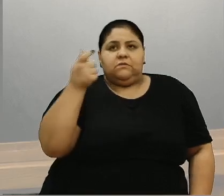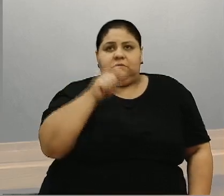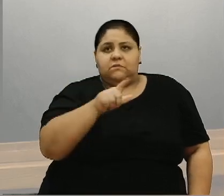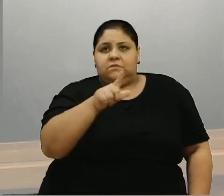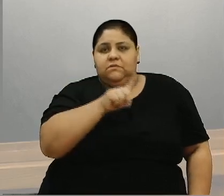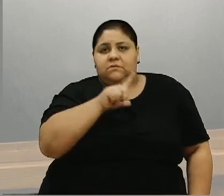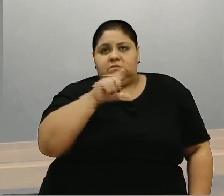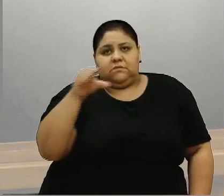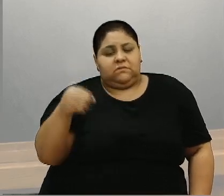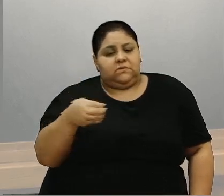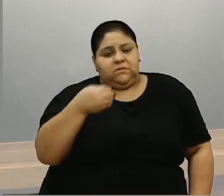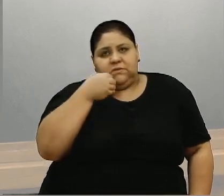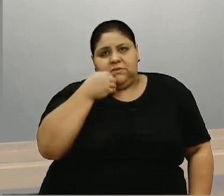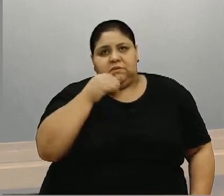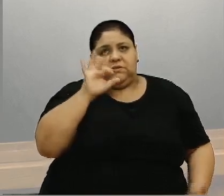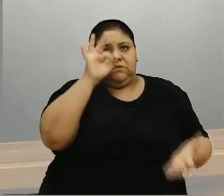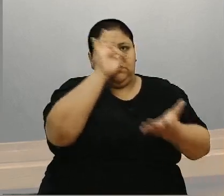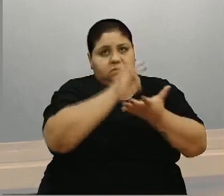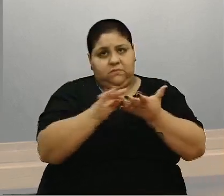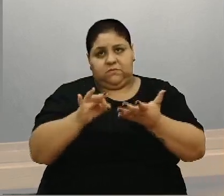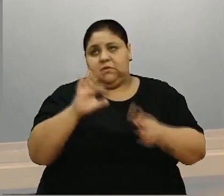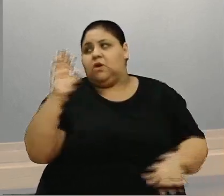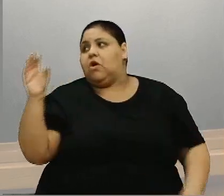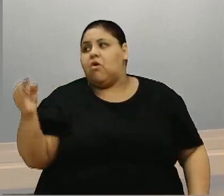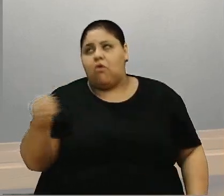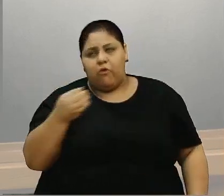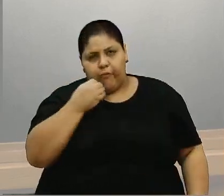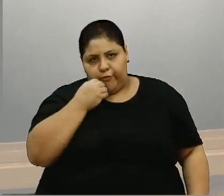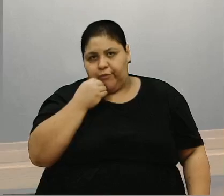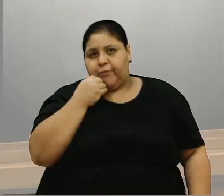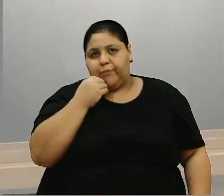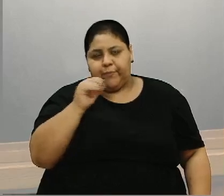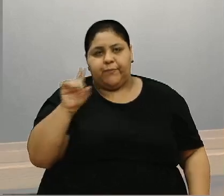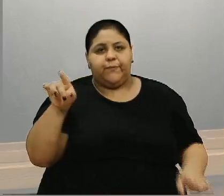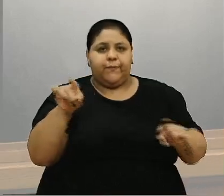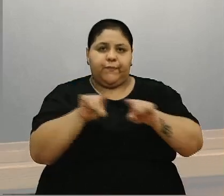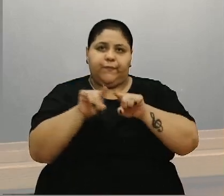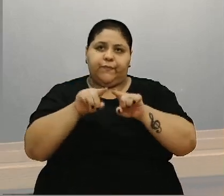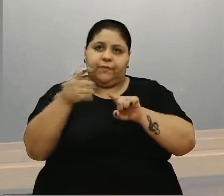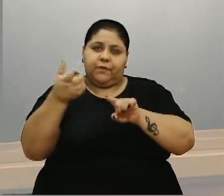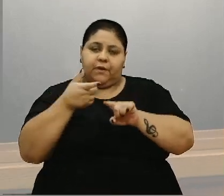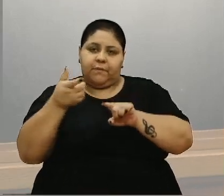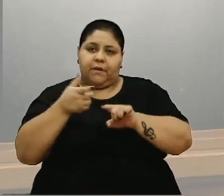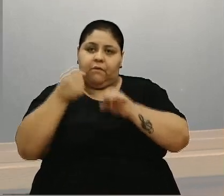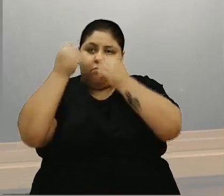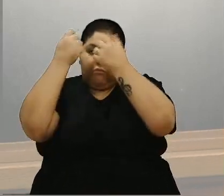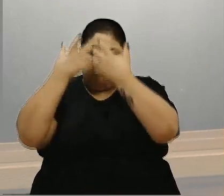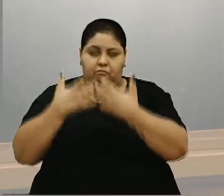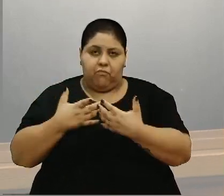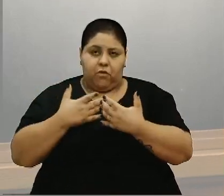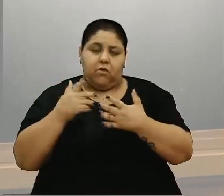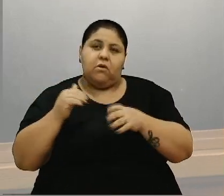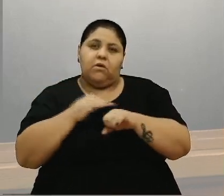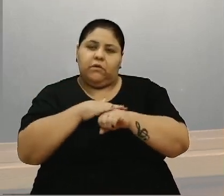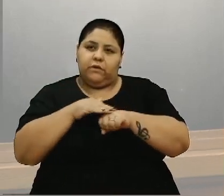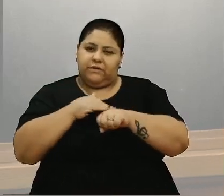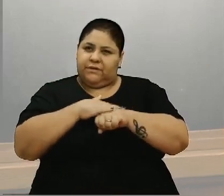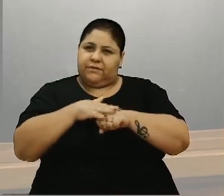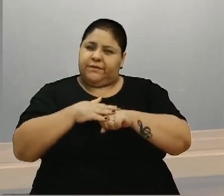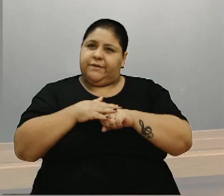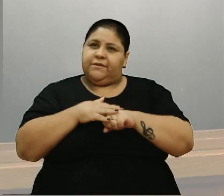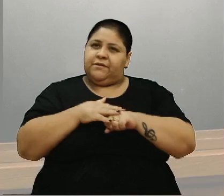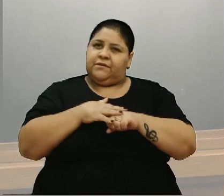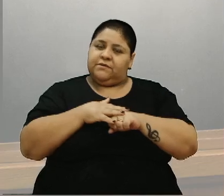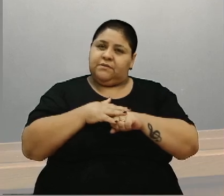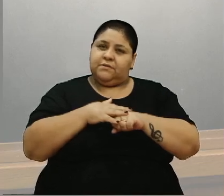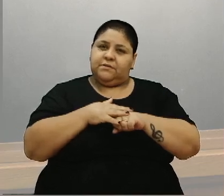tenham a oportunidade de se cadastrar. É claro que, também quero fazer um adendo, eu conversei com